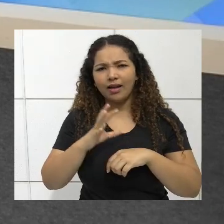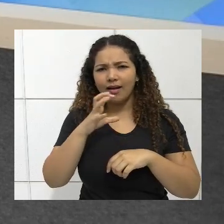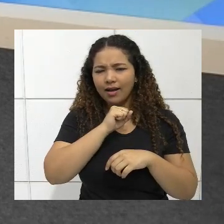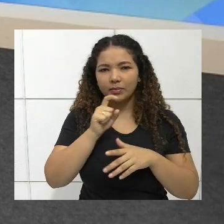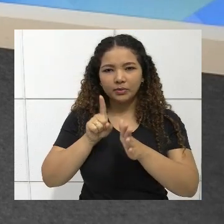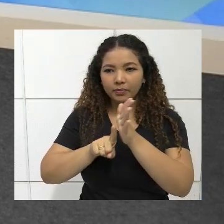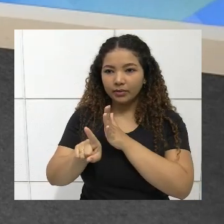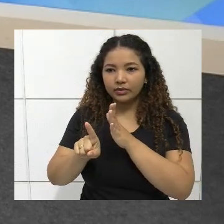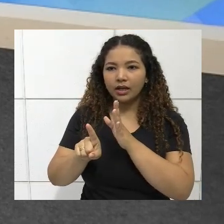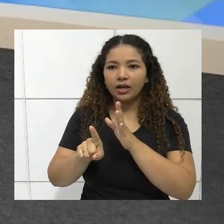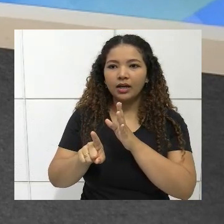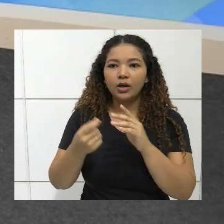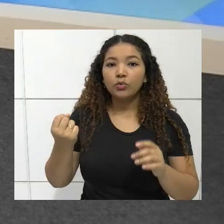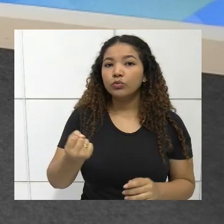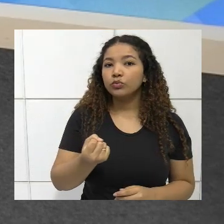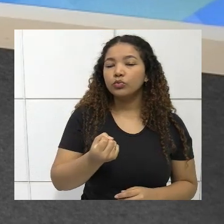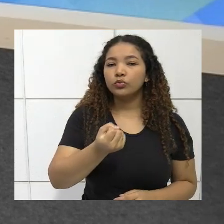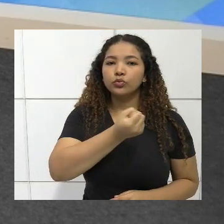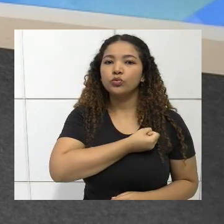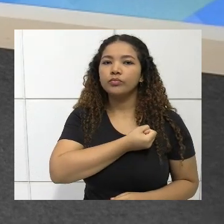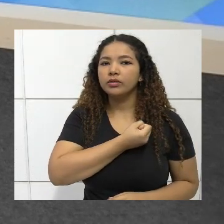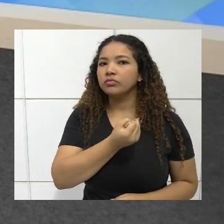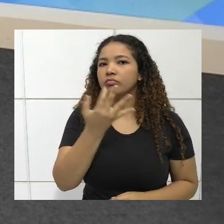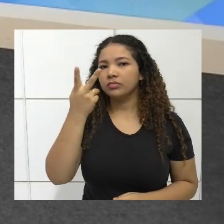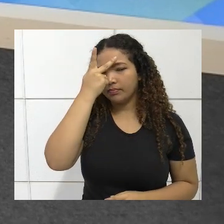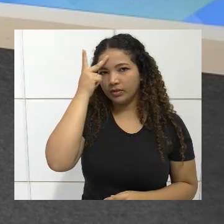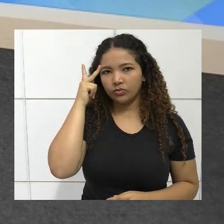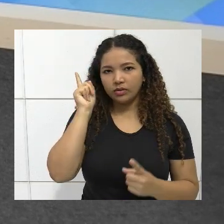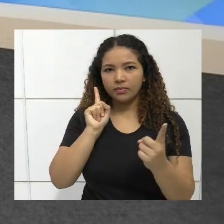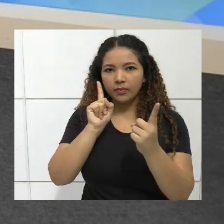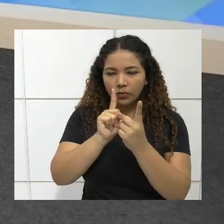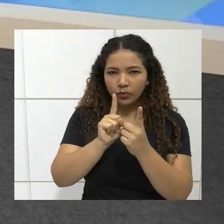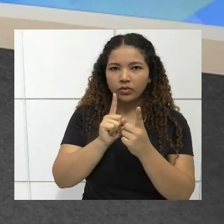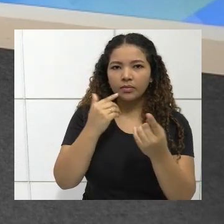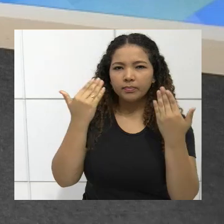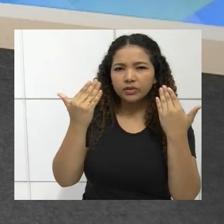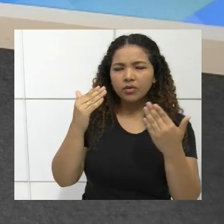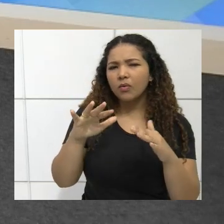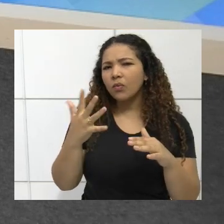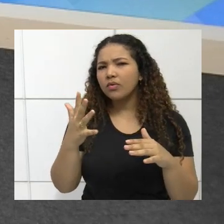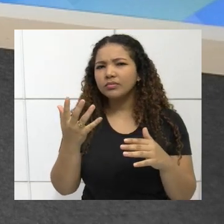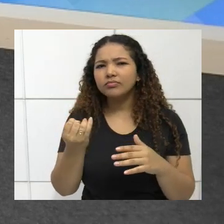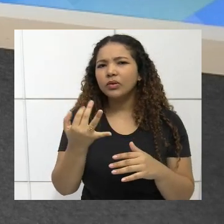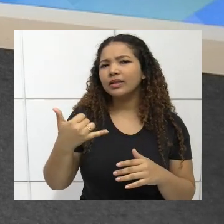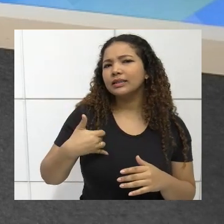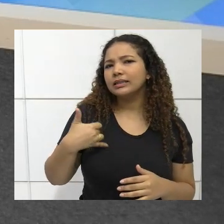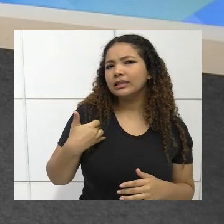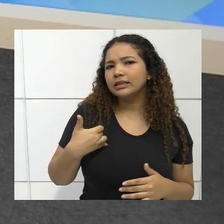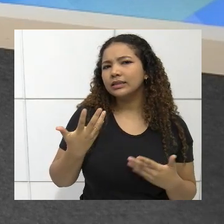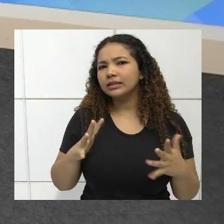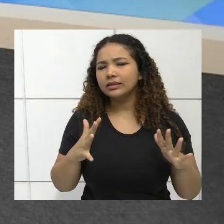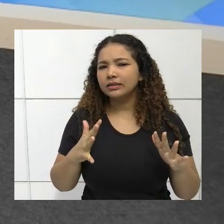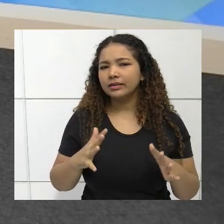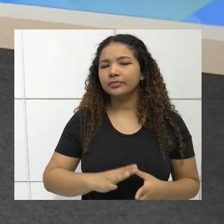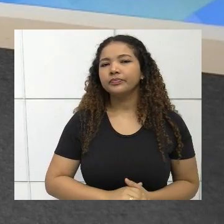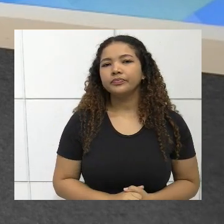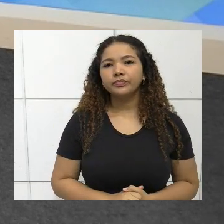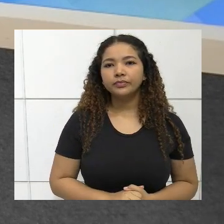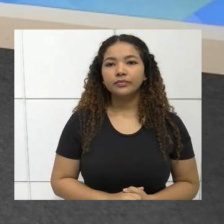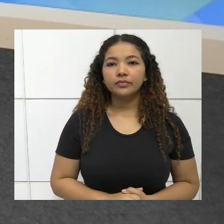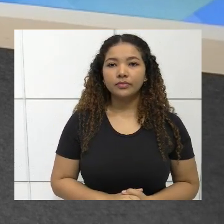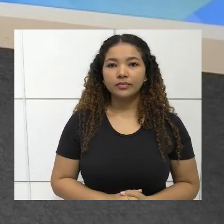perguntar para você, o número de pessoas que procuram o atendimento psicológico, qual é a faixa etária mais ou menos? Olha, a realidade hoje